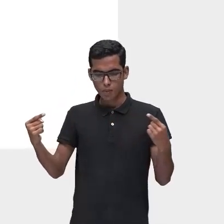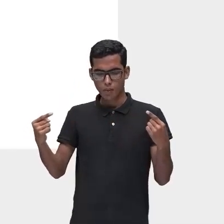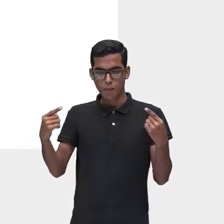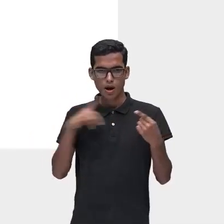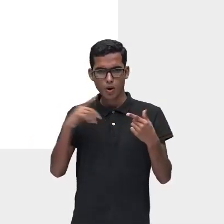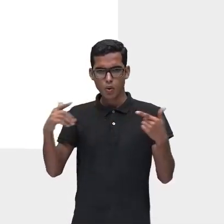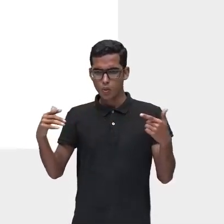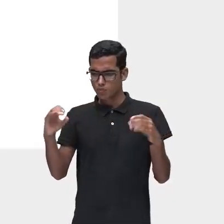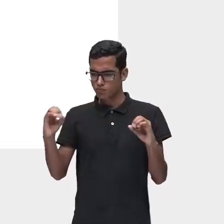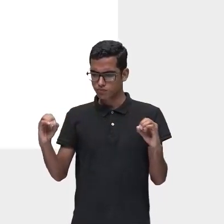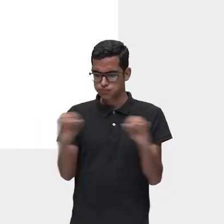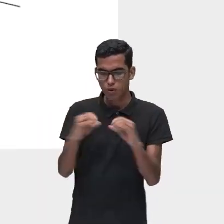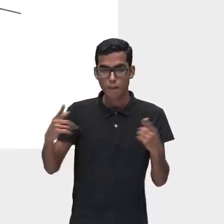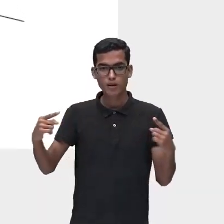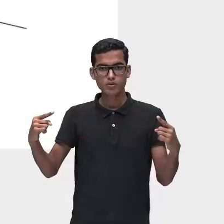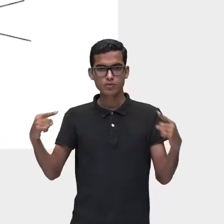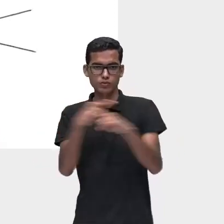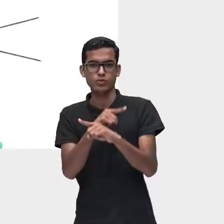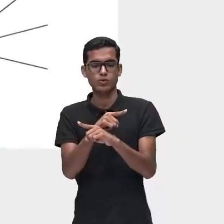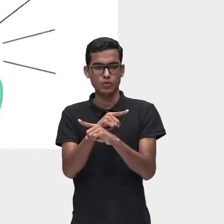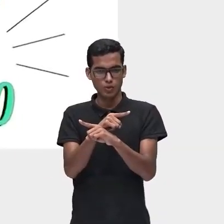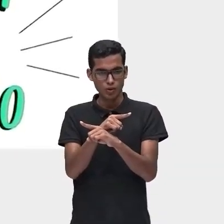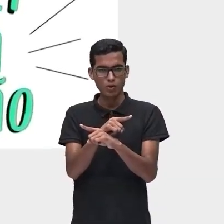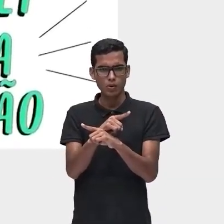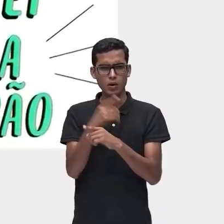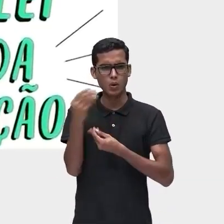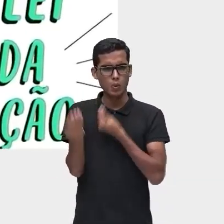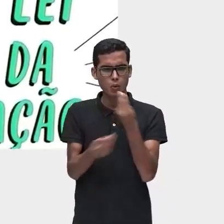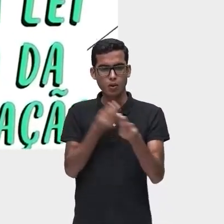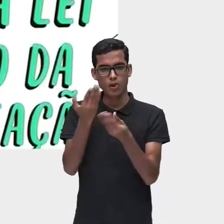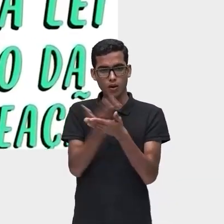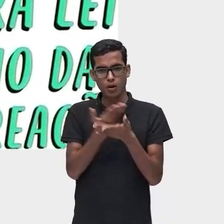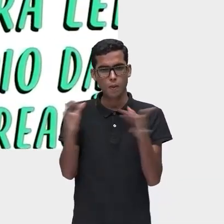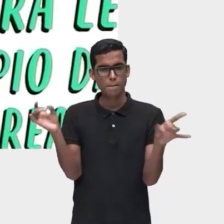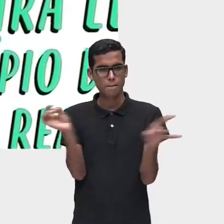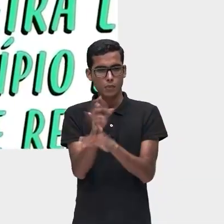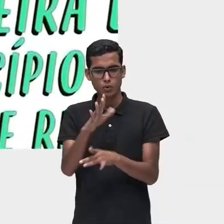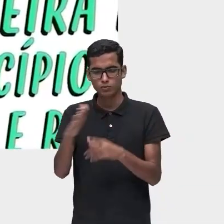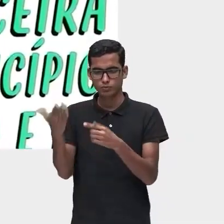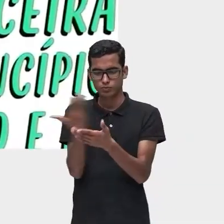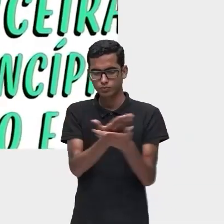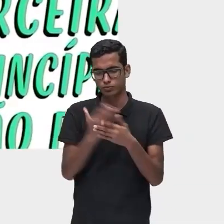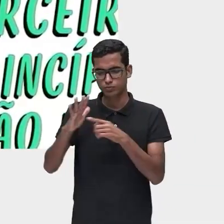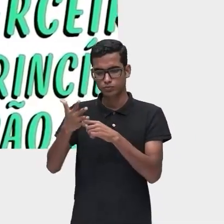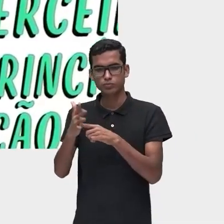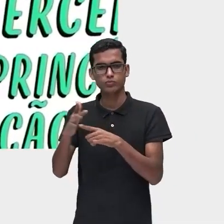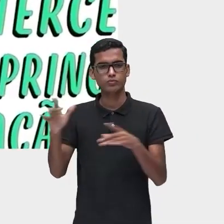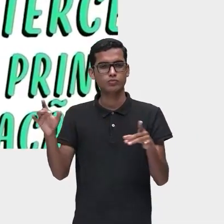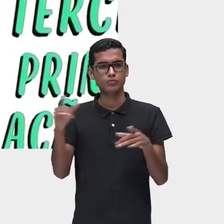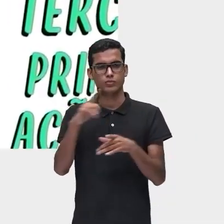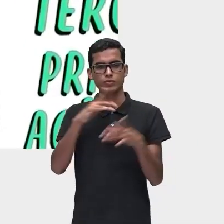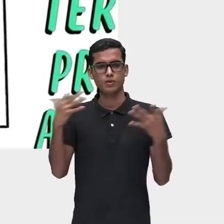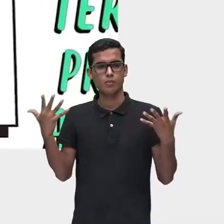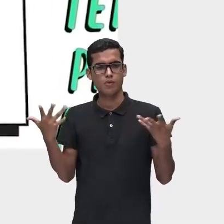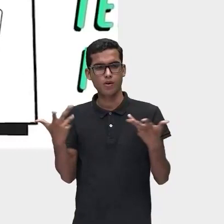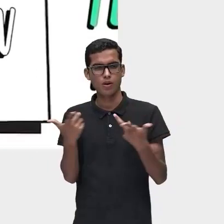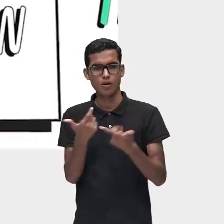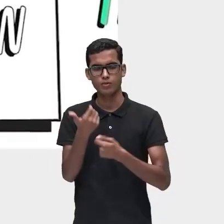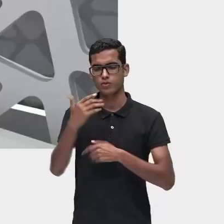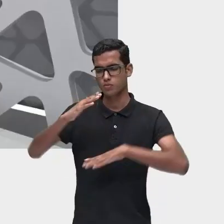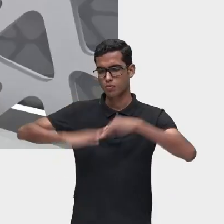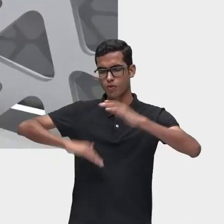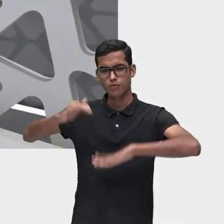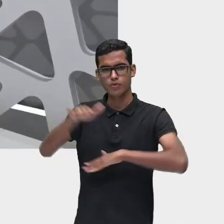Assim, você está pronto para poder começar seus estudos na mecânica e se tornar um mestre da cinemática e da